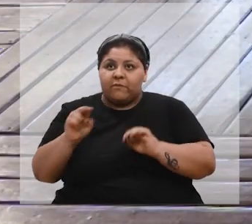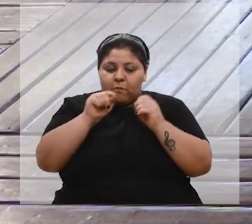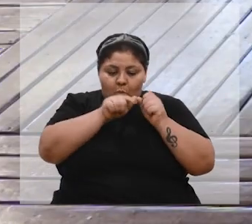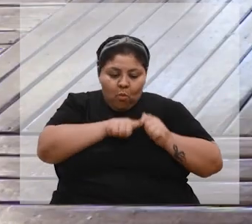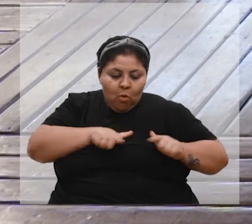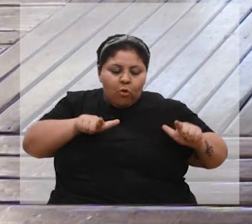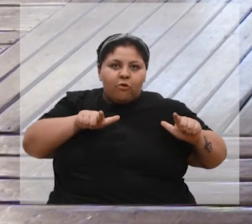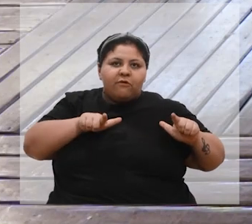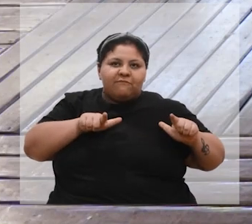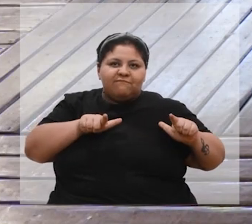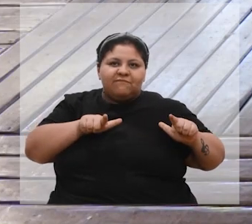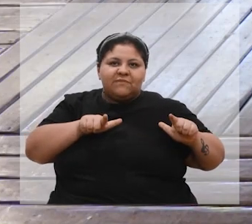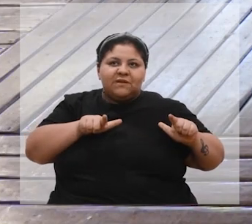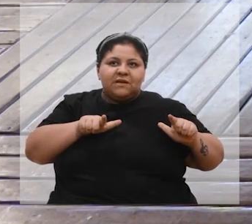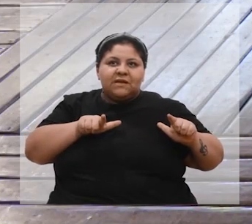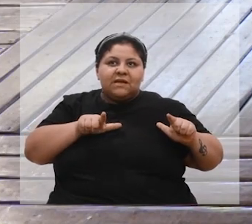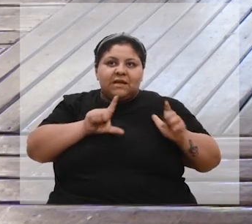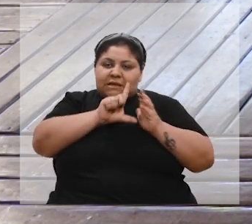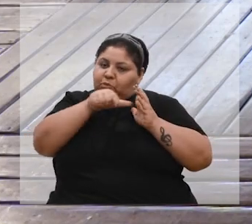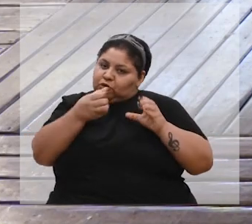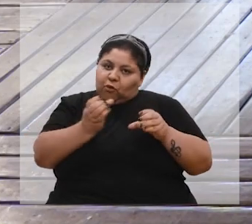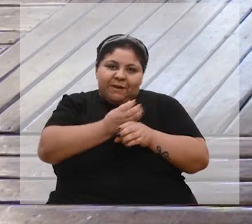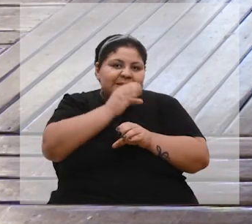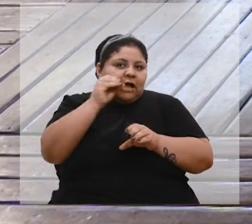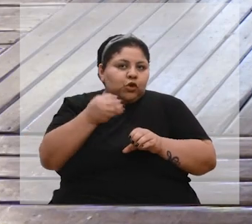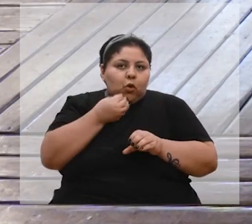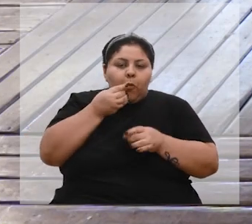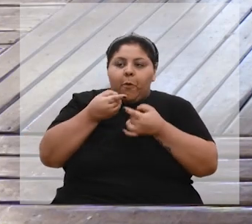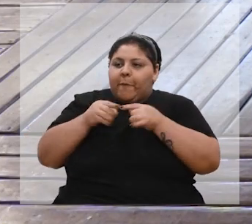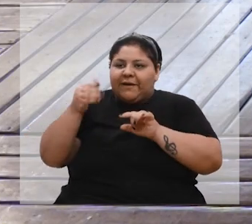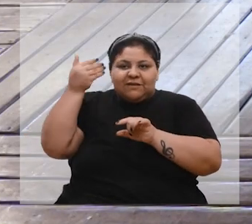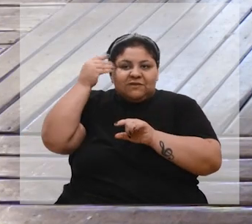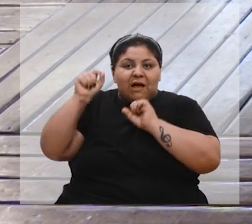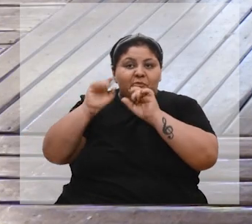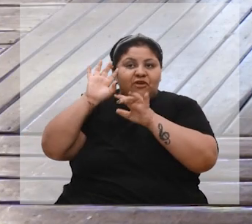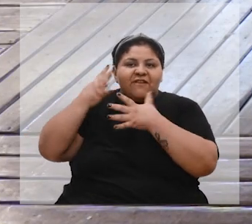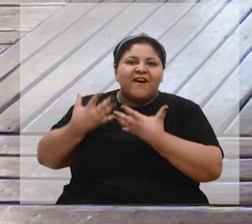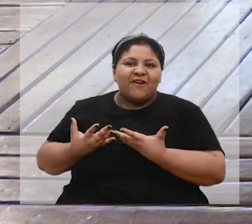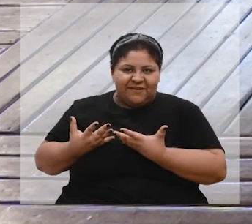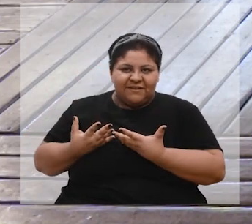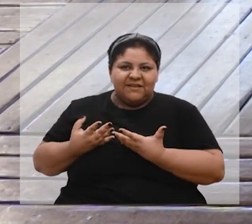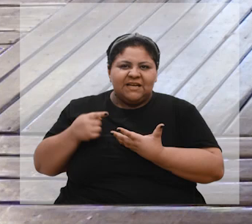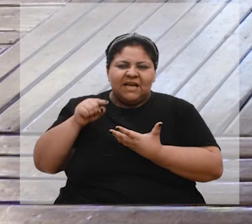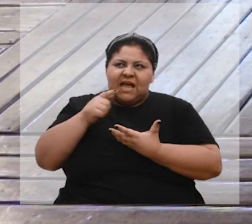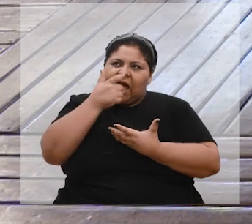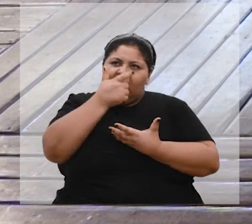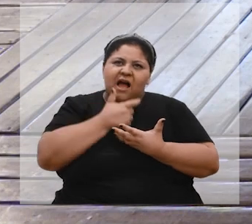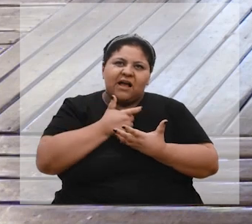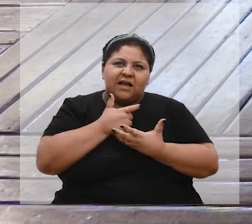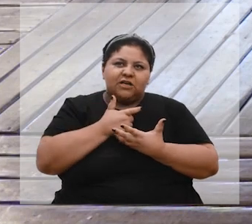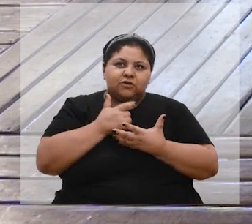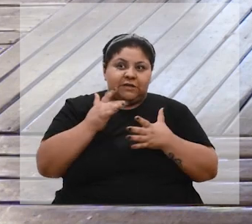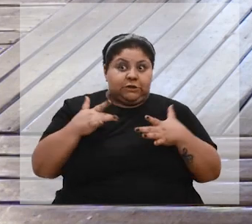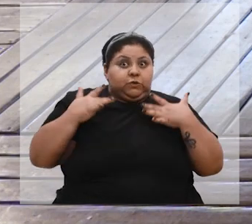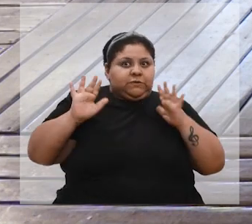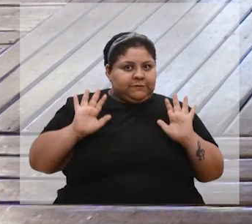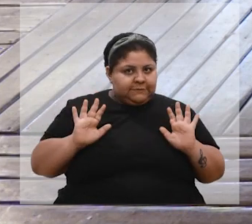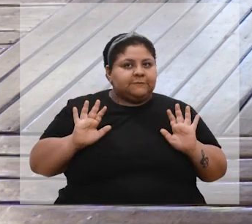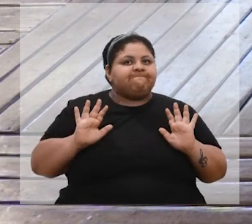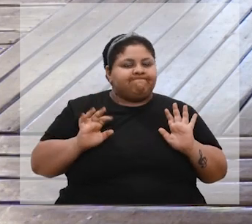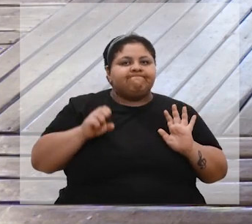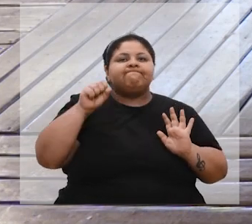um ciclo representa um vazio que vai ser preenchido, né? Claro, mas a gente não sabe pelo que vai ser preenchido. Isso eu acho